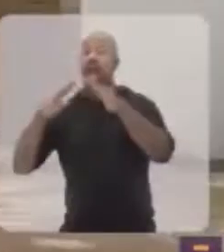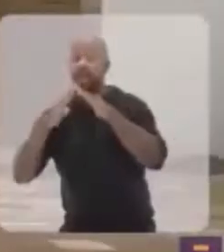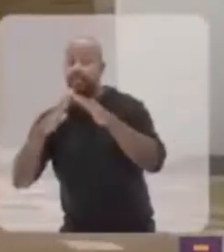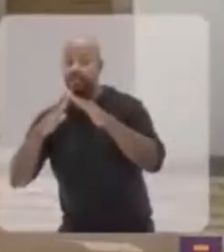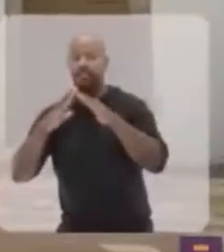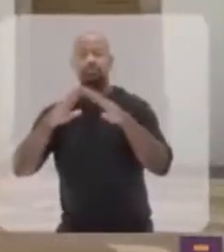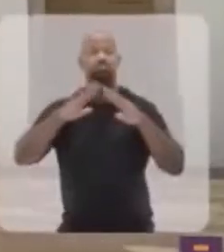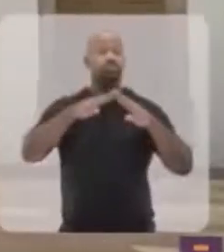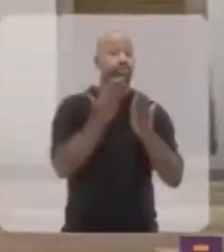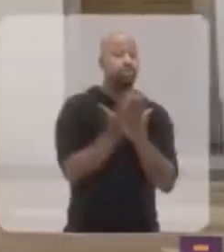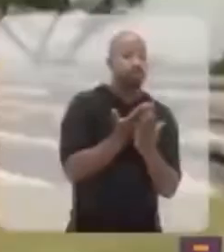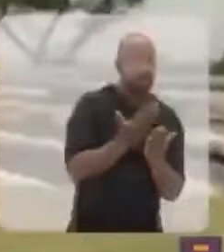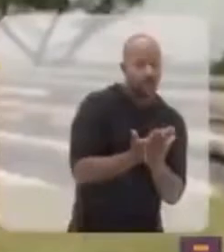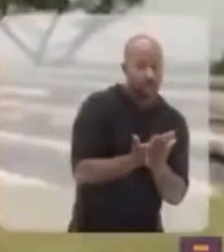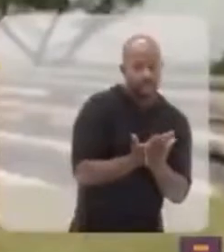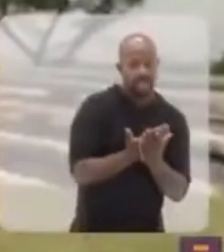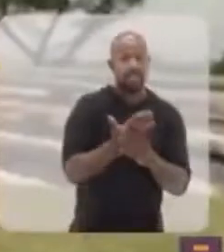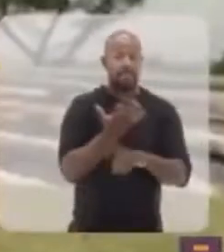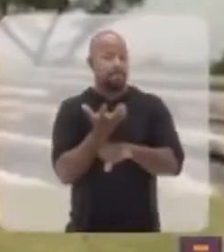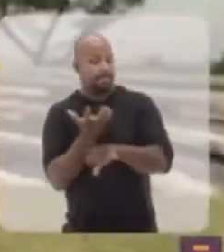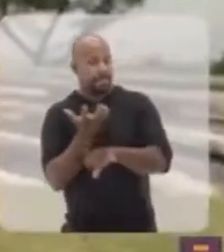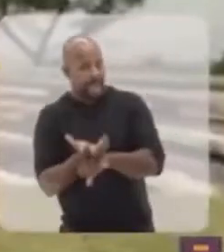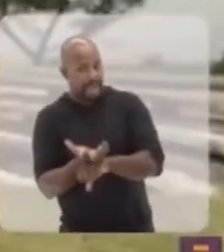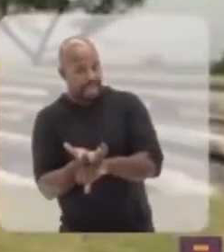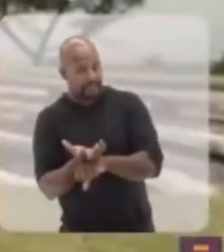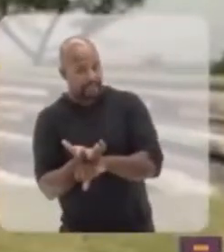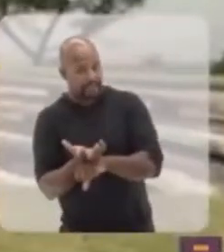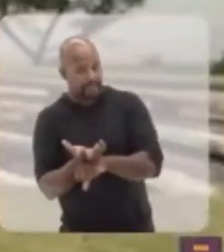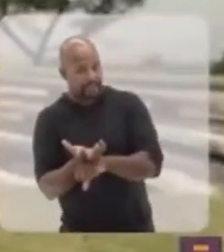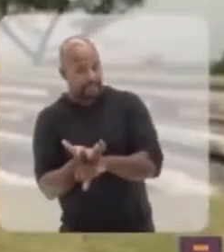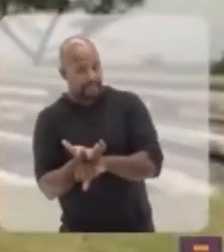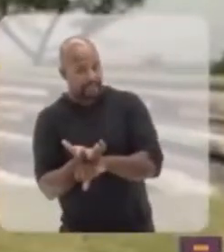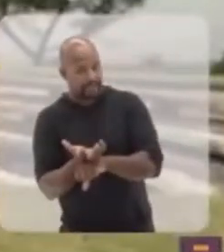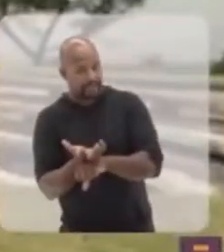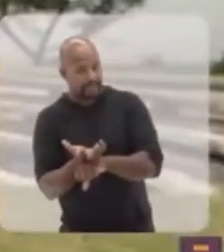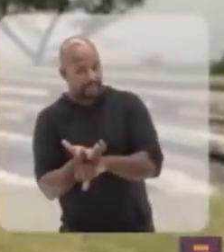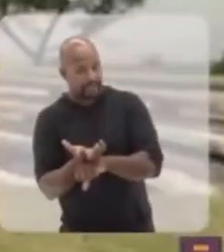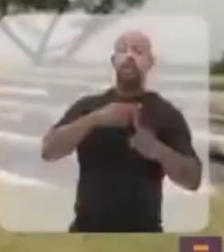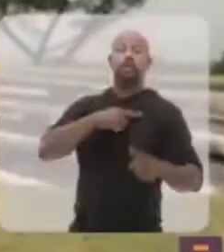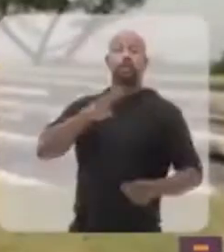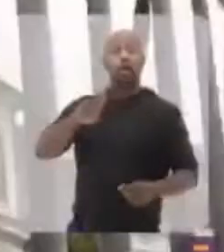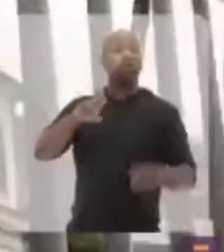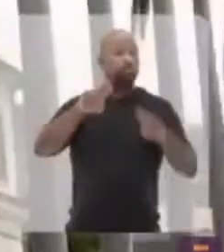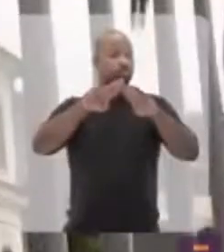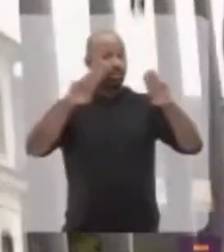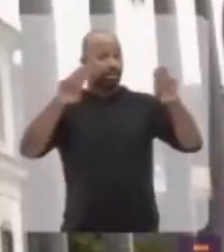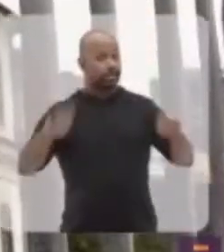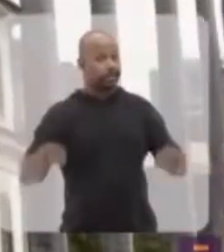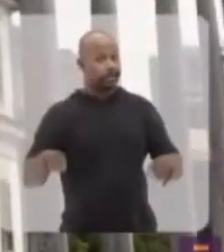casa, a escola, uma praça, um templo religioso, um museu.